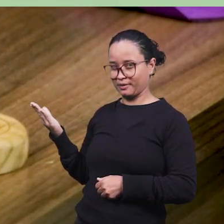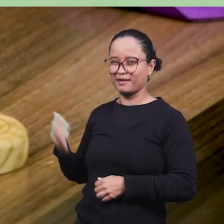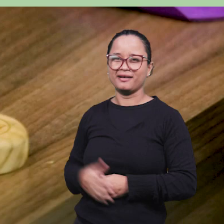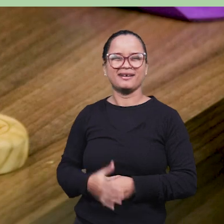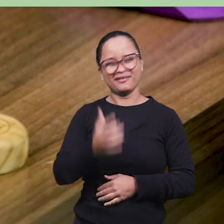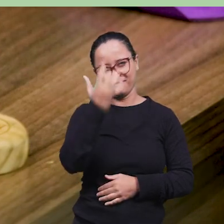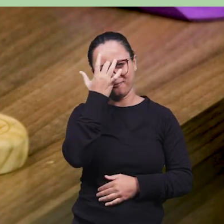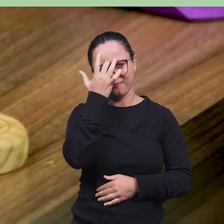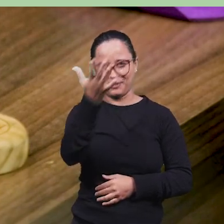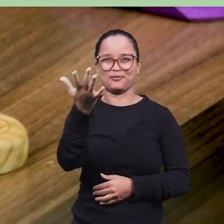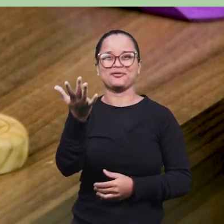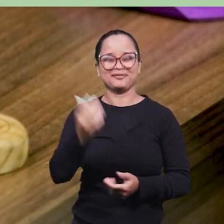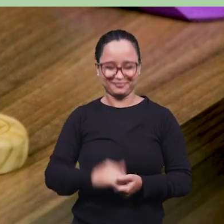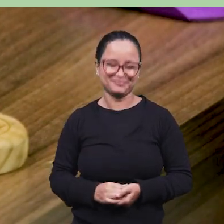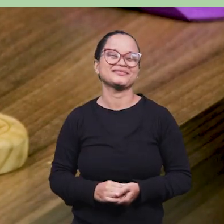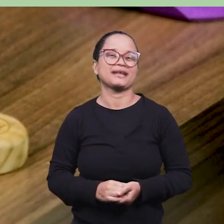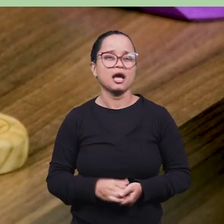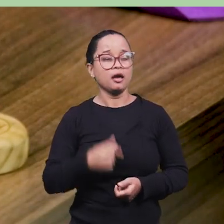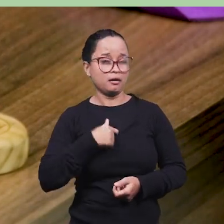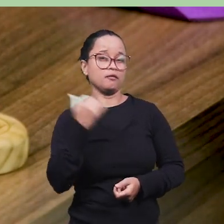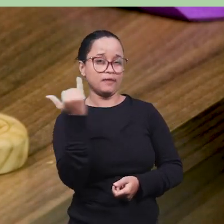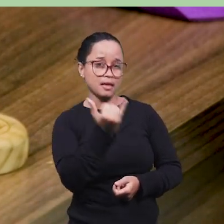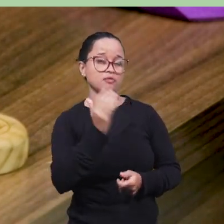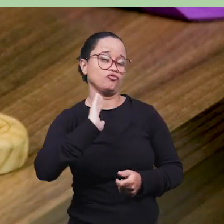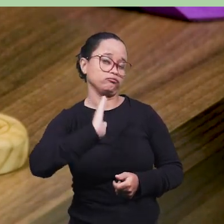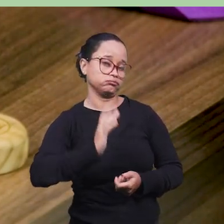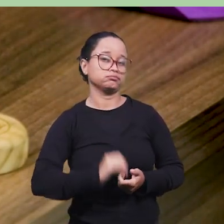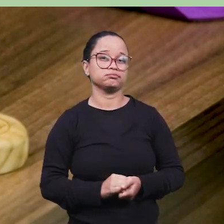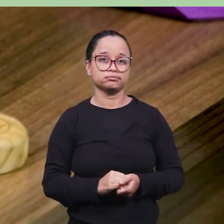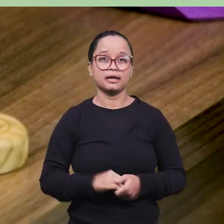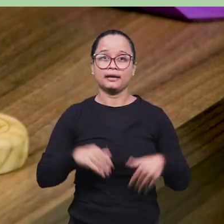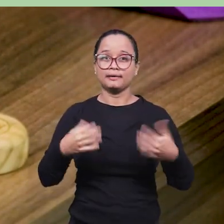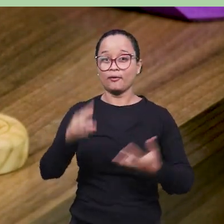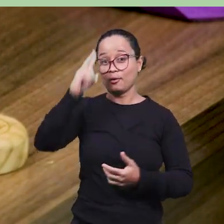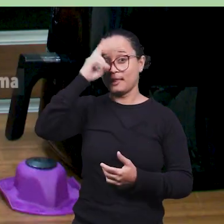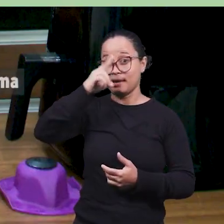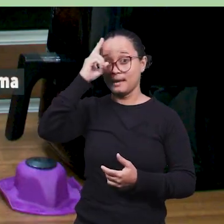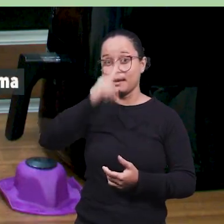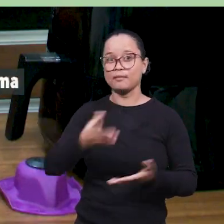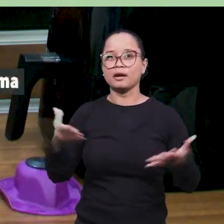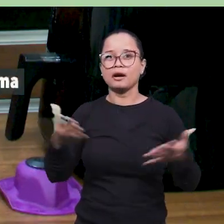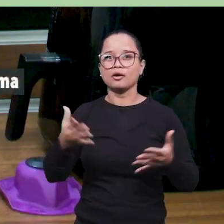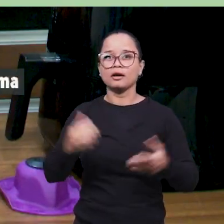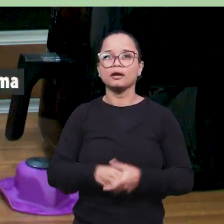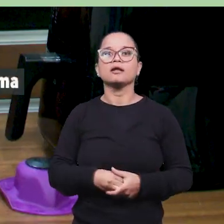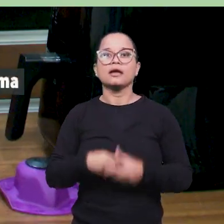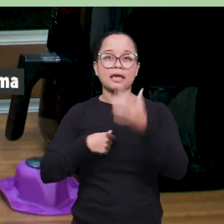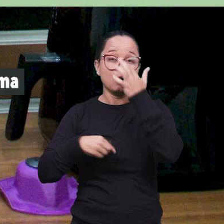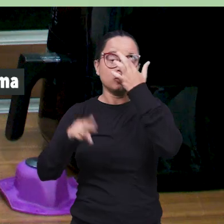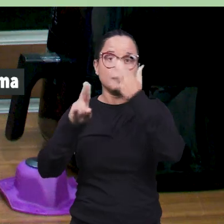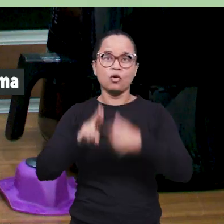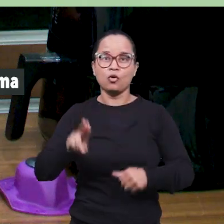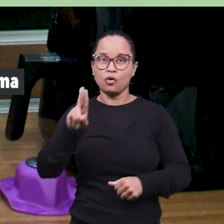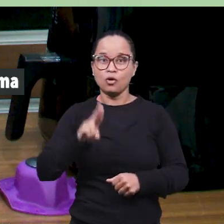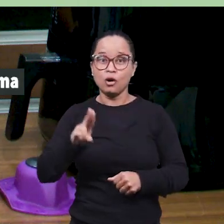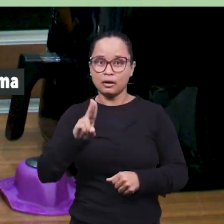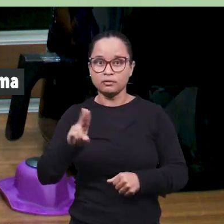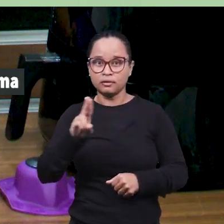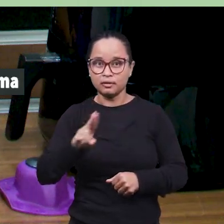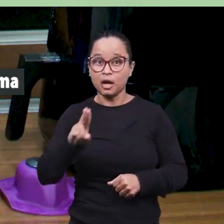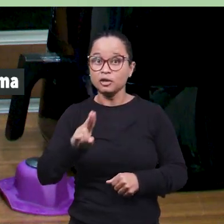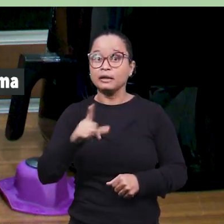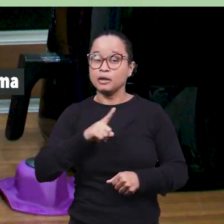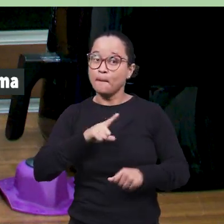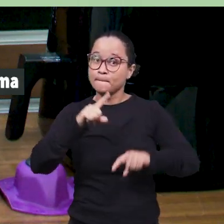Assim é fácil, hein? Eu não disse? Ó, lembrando, eu tô fazendo sem utensílios de proteção porque eu já tenho